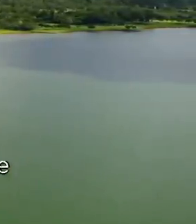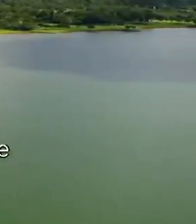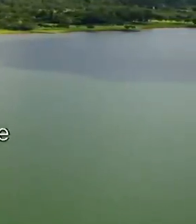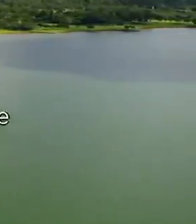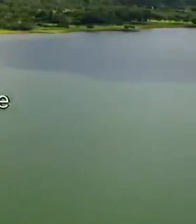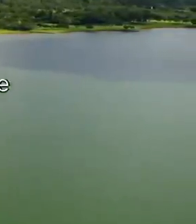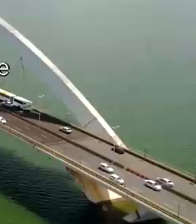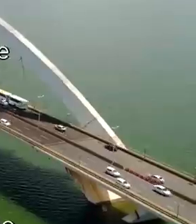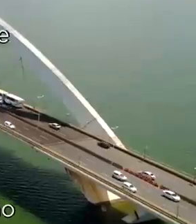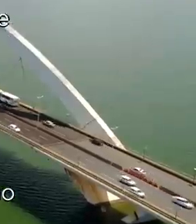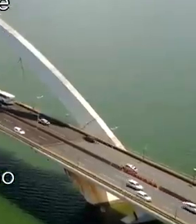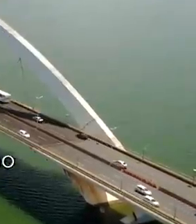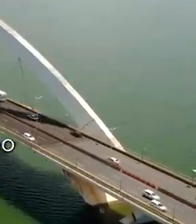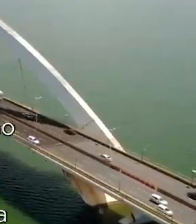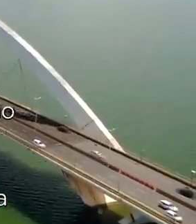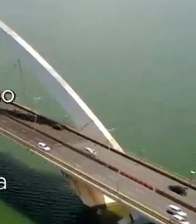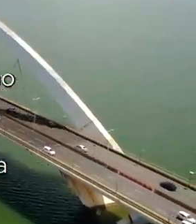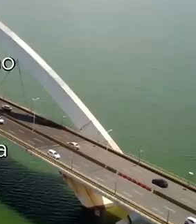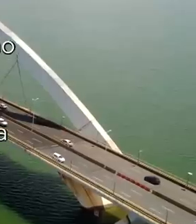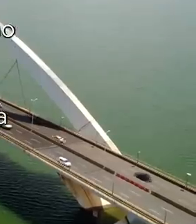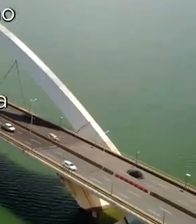Tchau! Tchau!